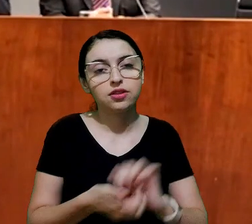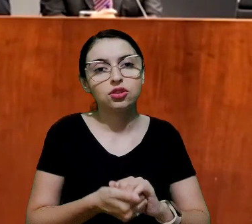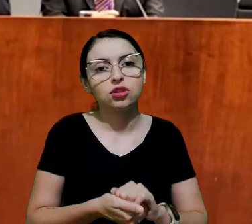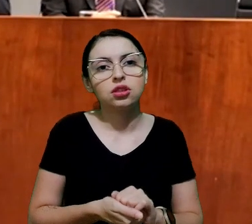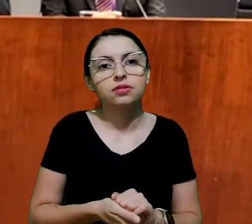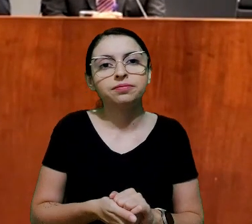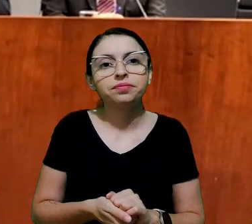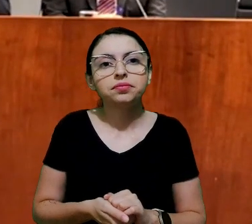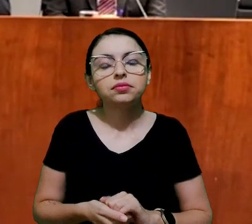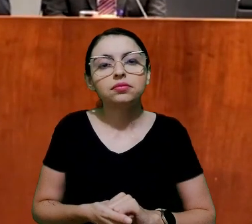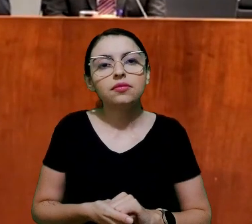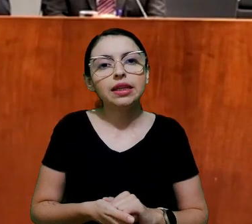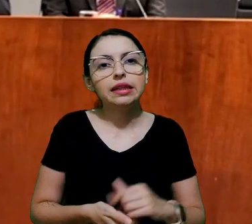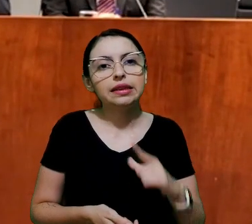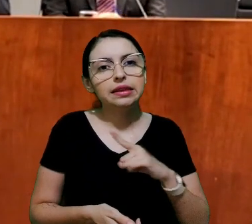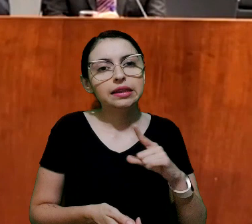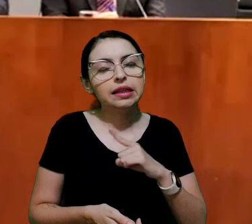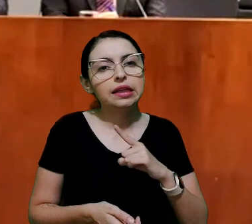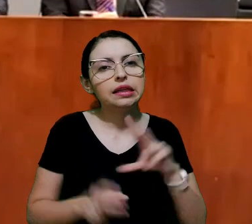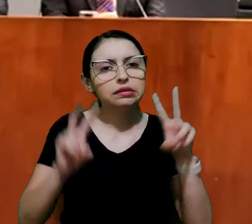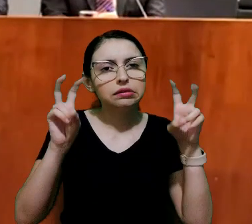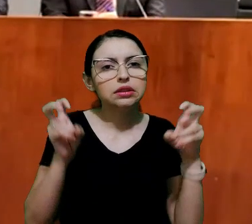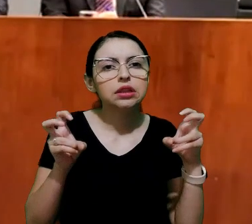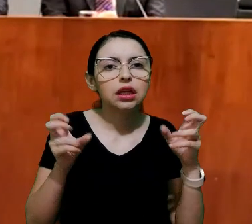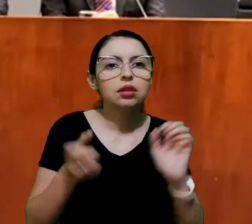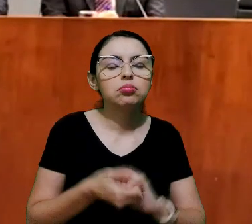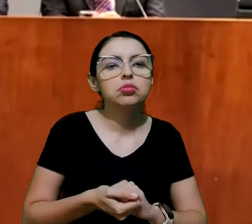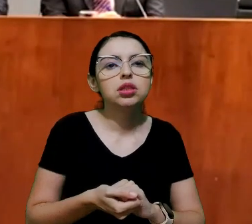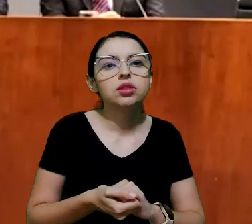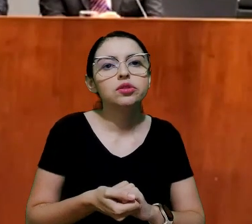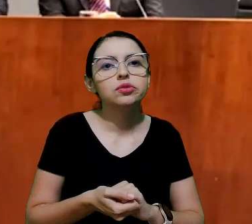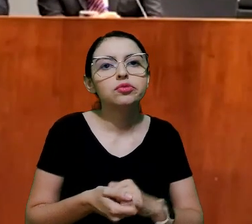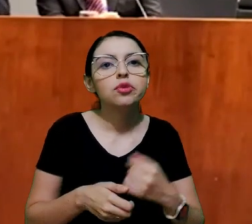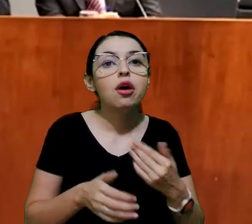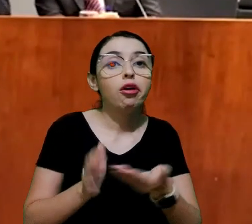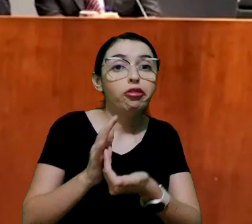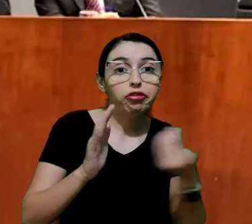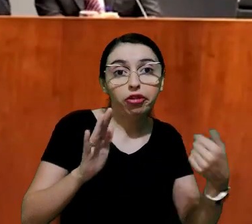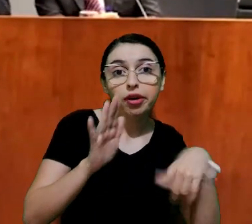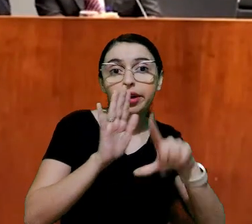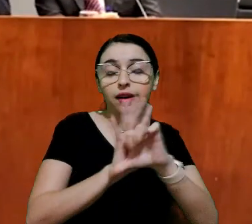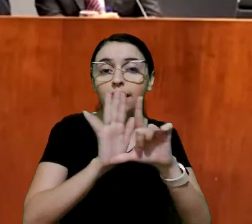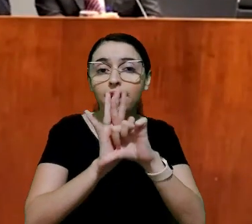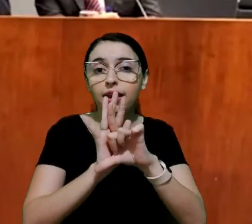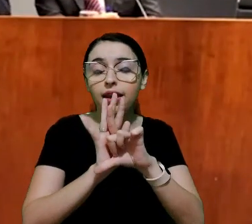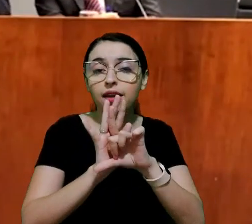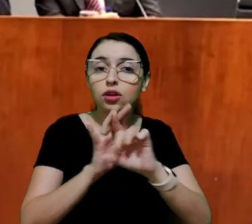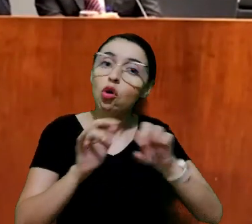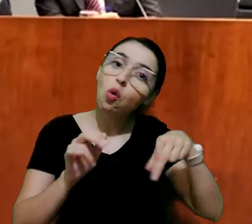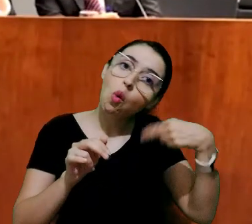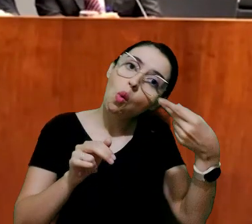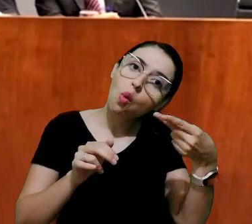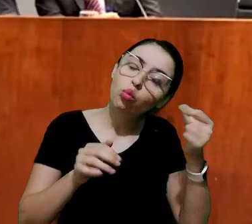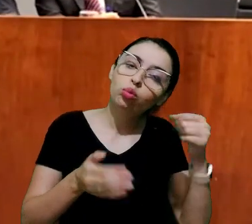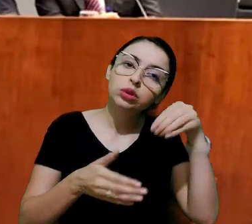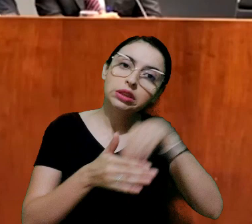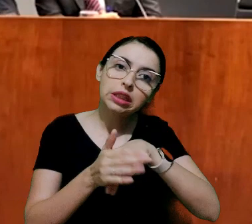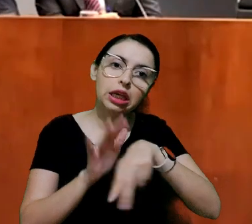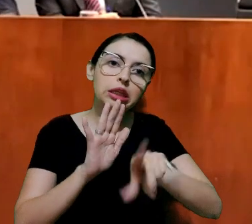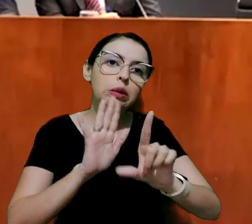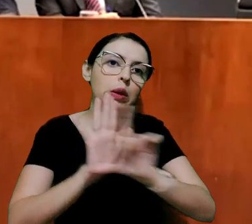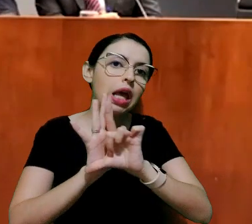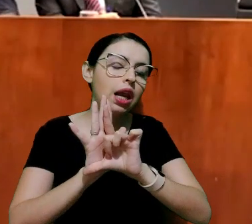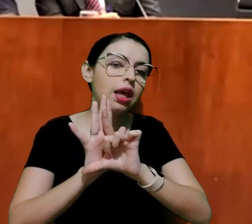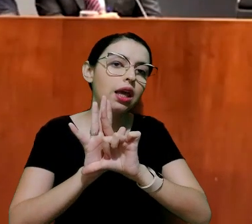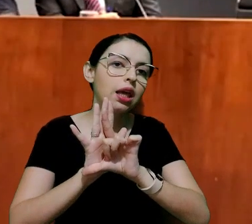Então, há questões que estão fora da lei, outra dentro da lei, mas questões como, por exemplo, o que